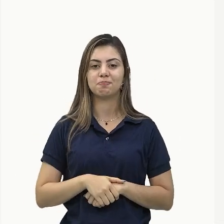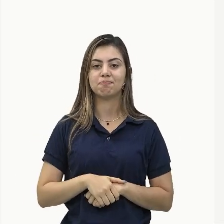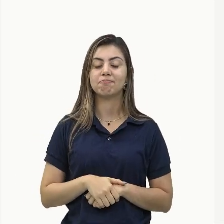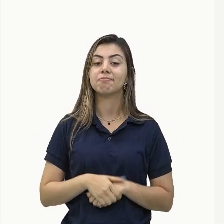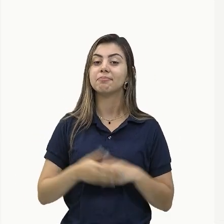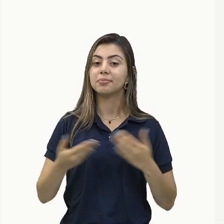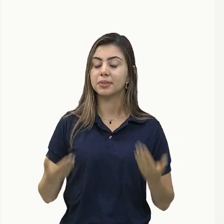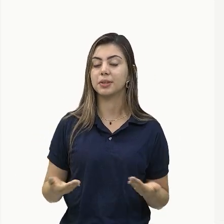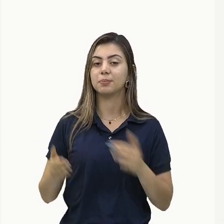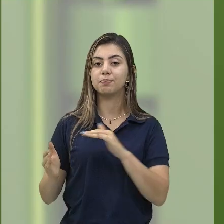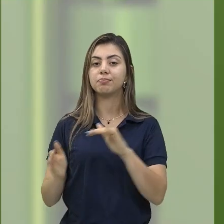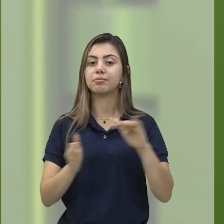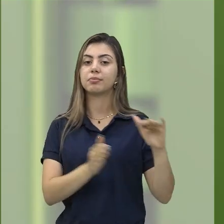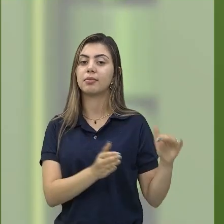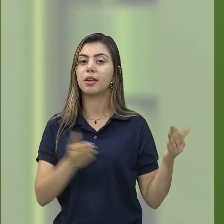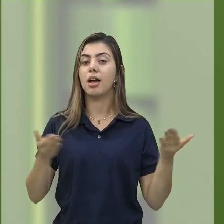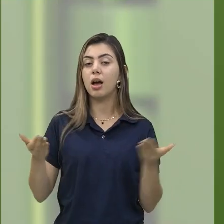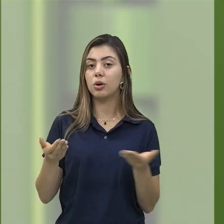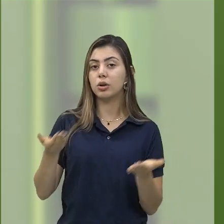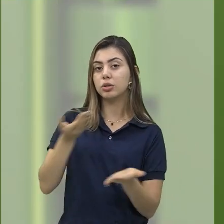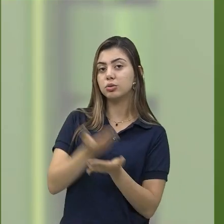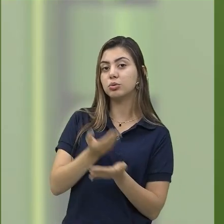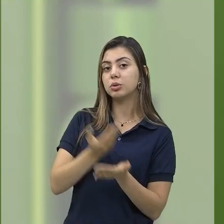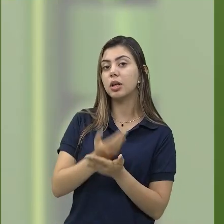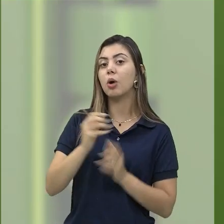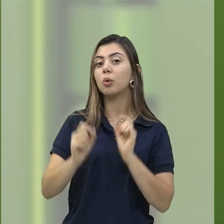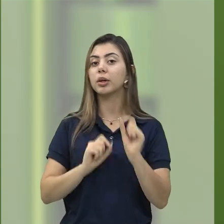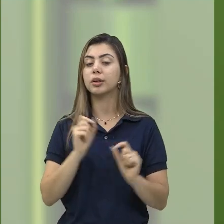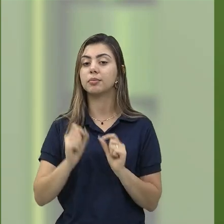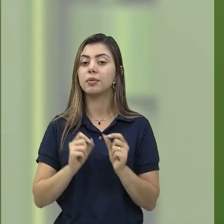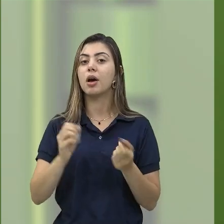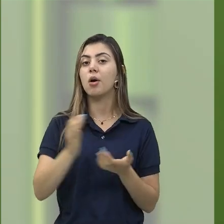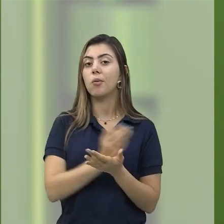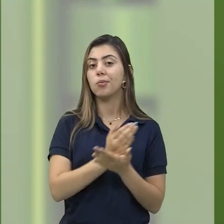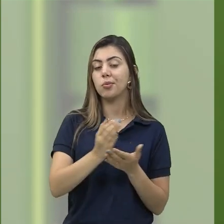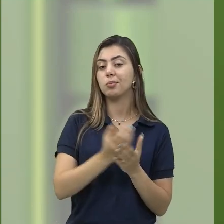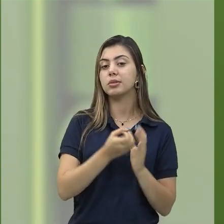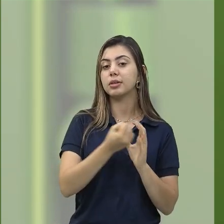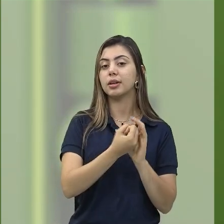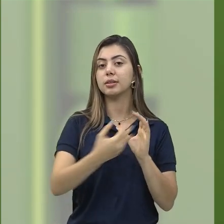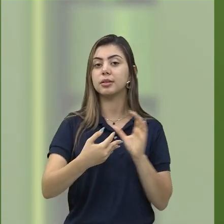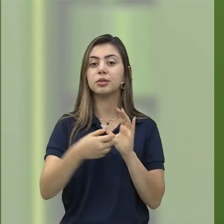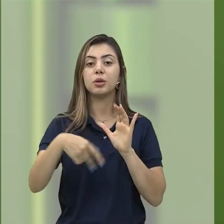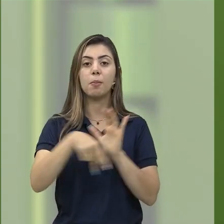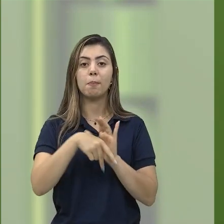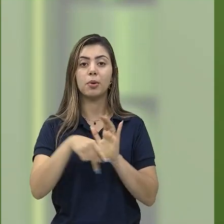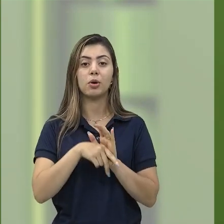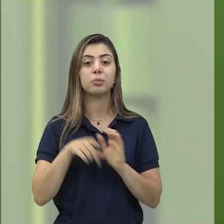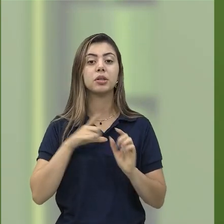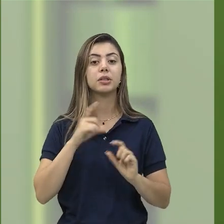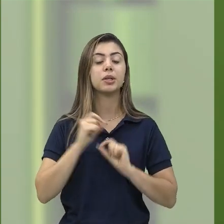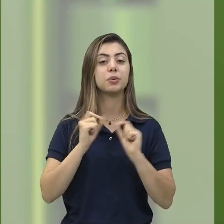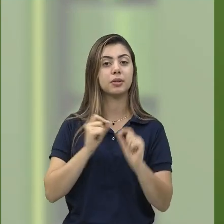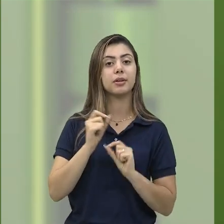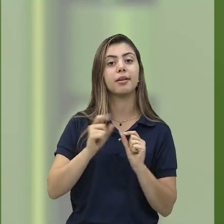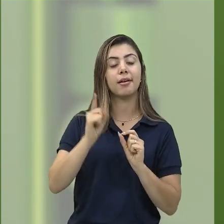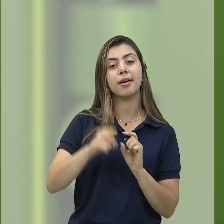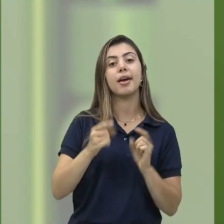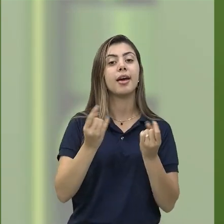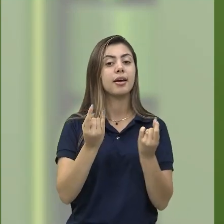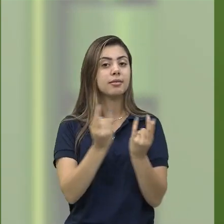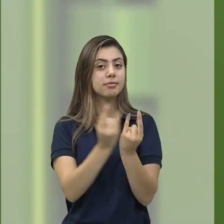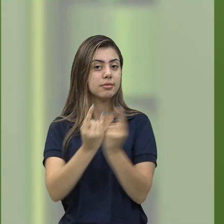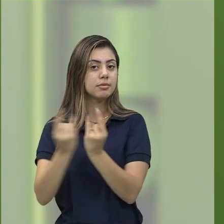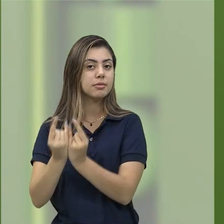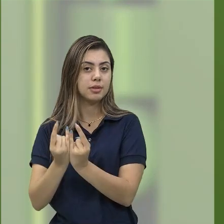passar adiante para estudar as características, tá, de uma associação em série de resistores. Uma delas a